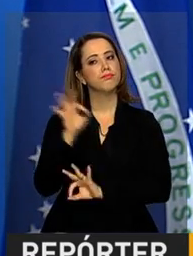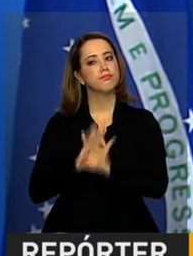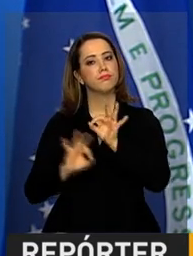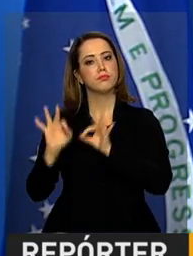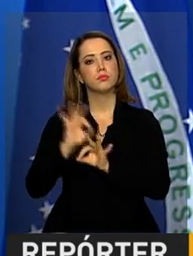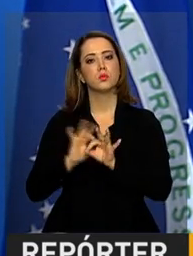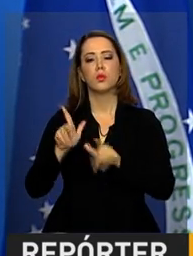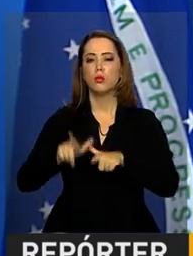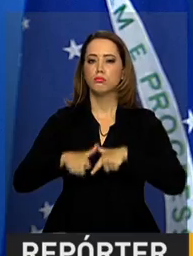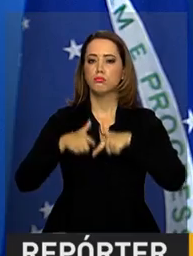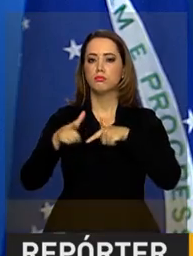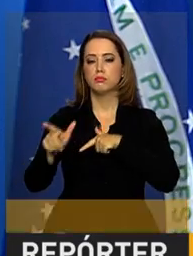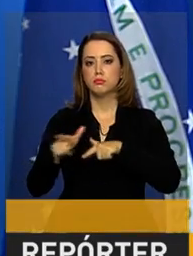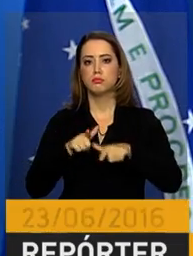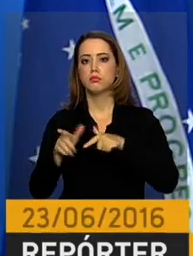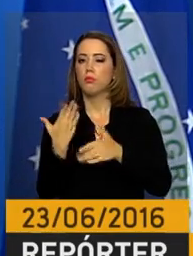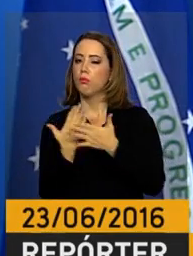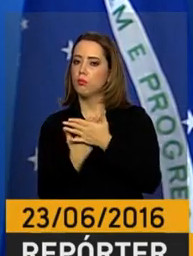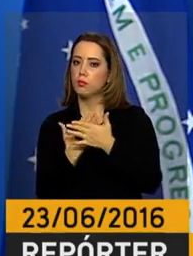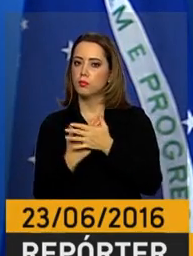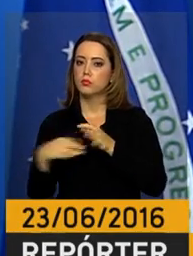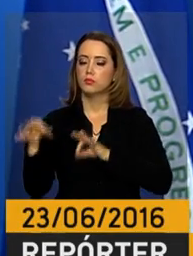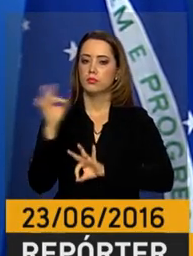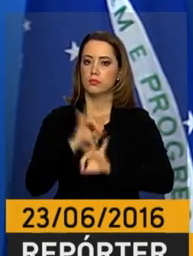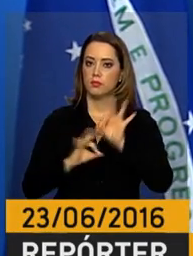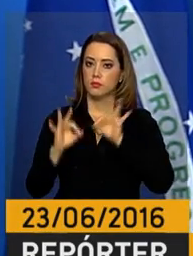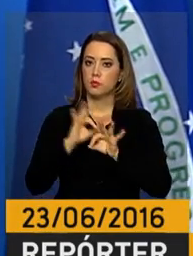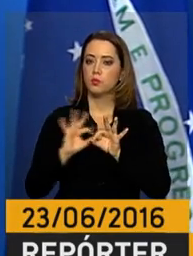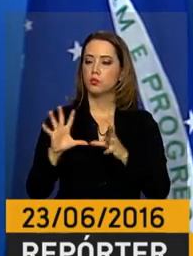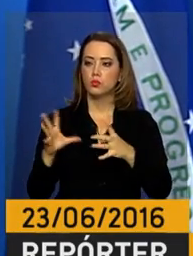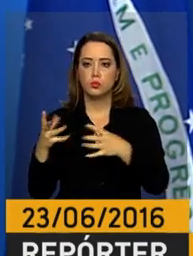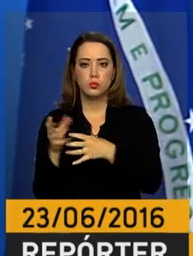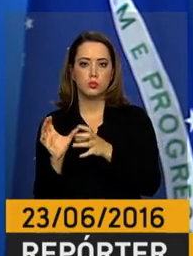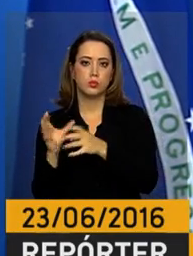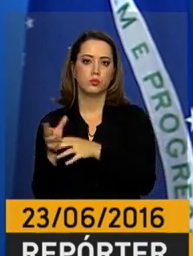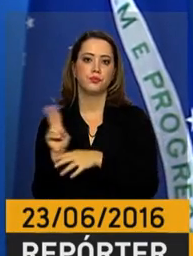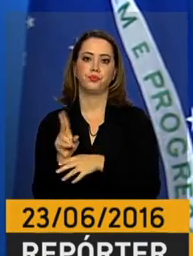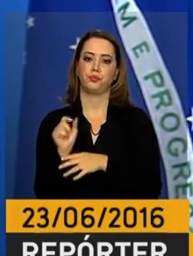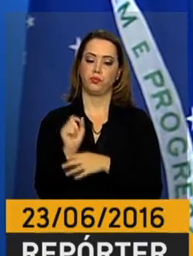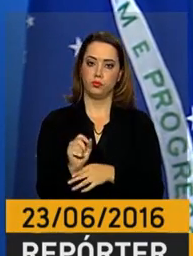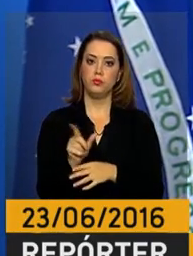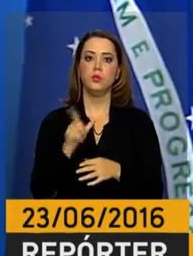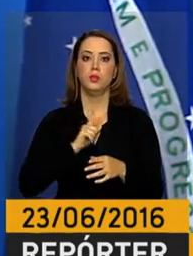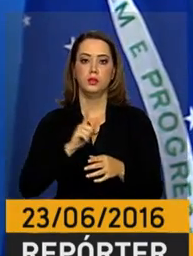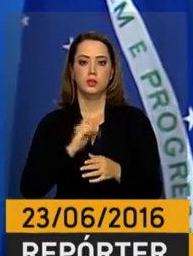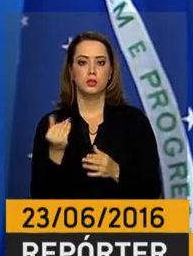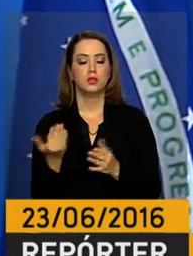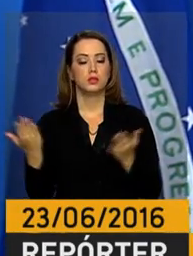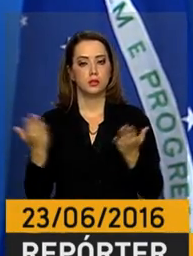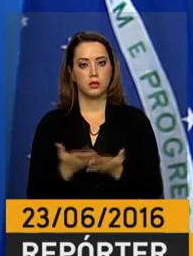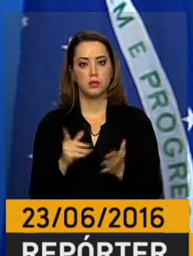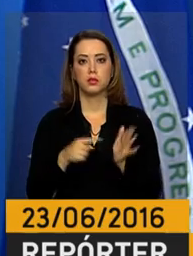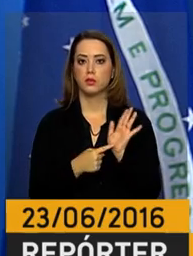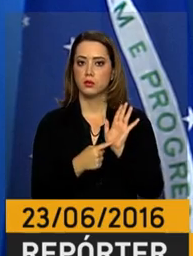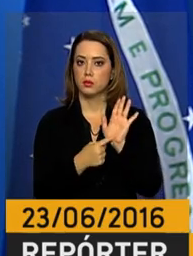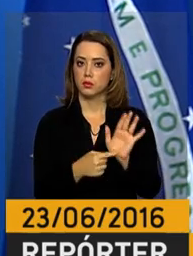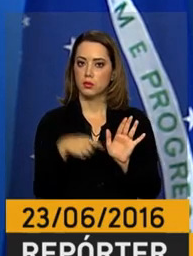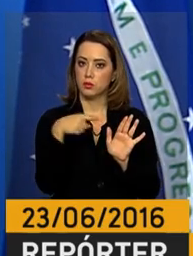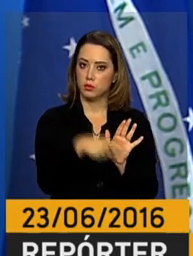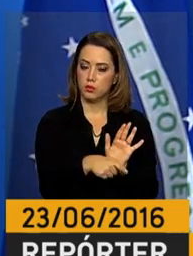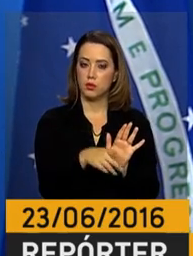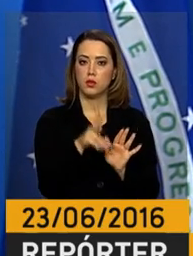importantes colaborações dos demais representantes assumiu a conformação encaminhada ao Deputado